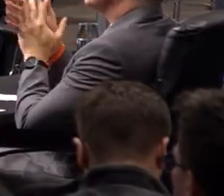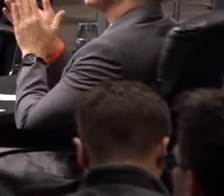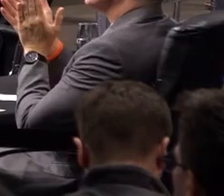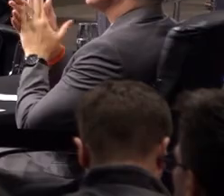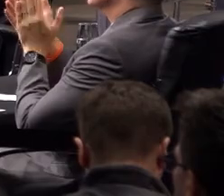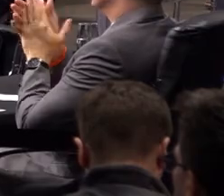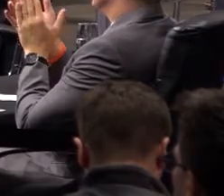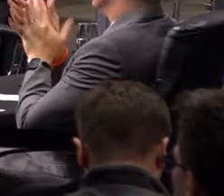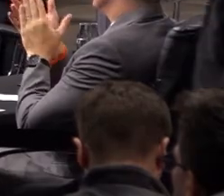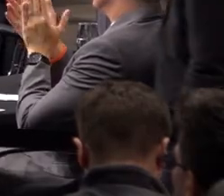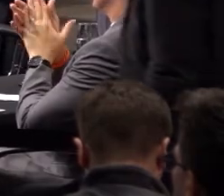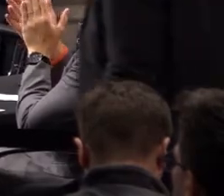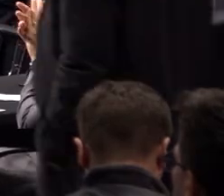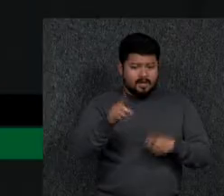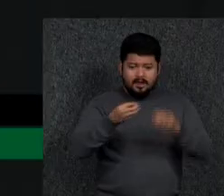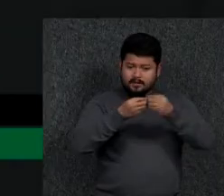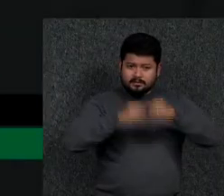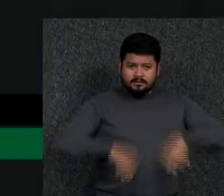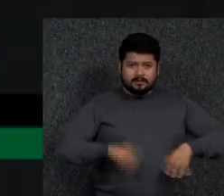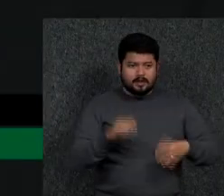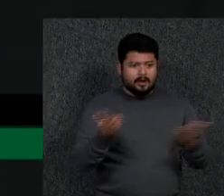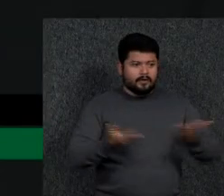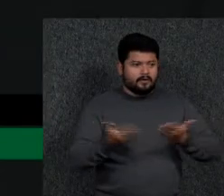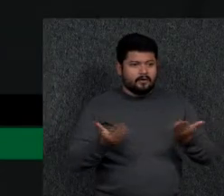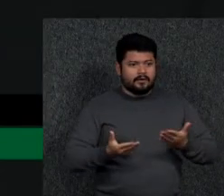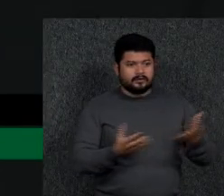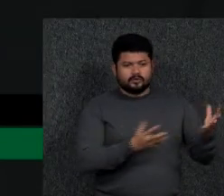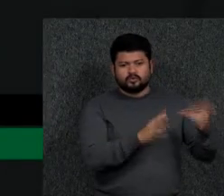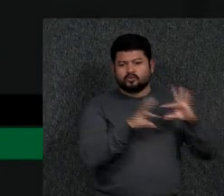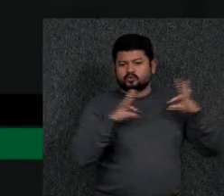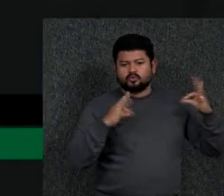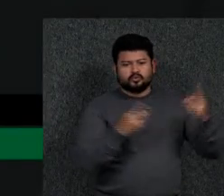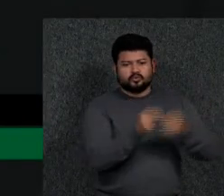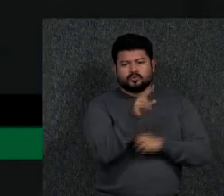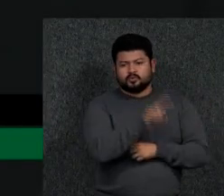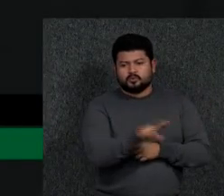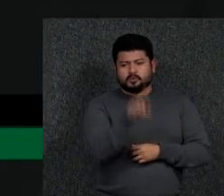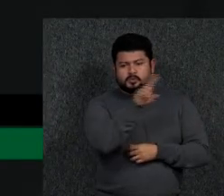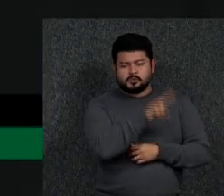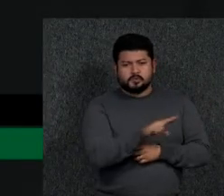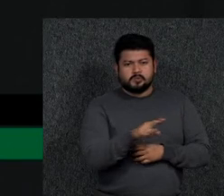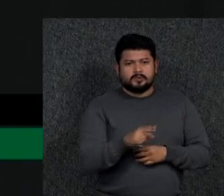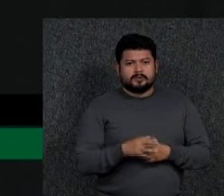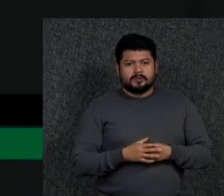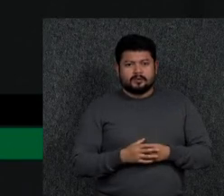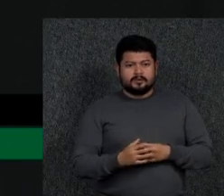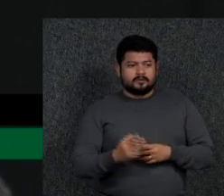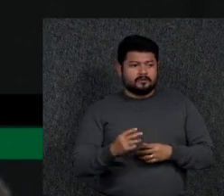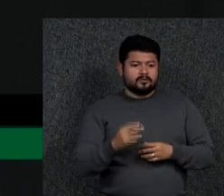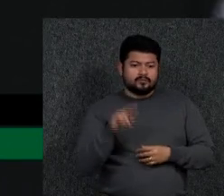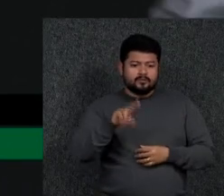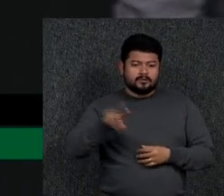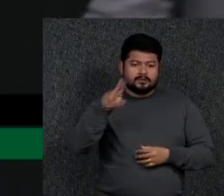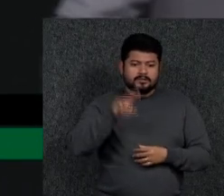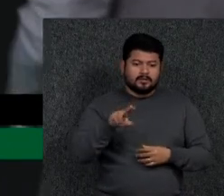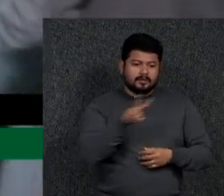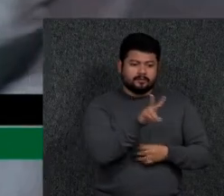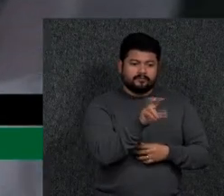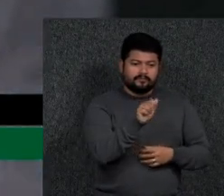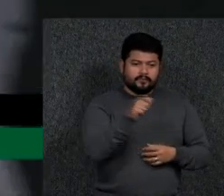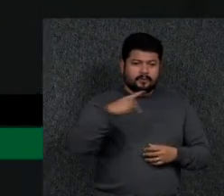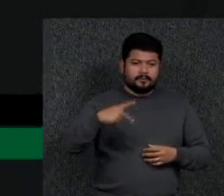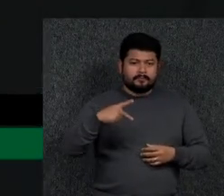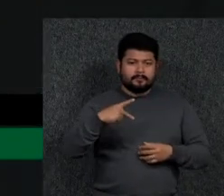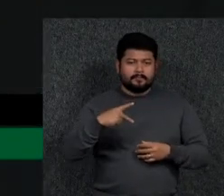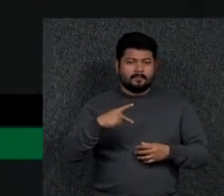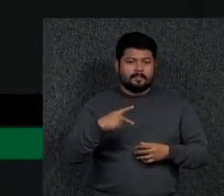com a população do estado. O deputado Dr. Vicente Carupreso ocupou a tribuna para lembrar os 30 anos do